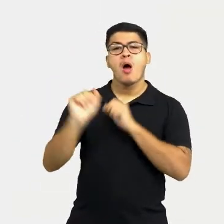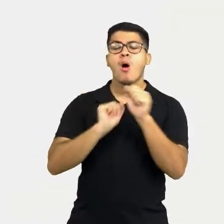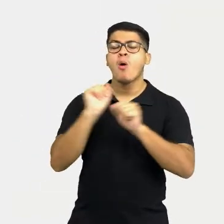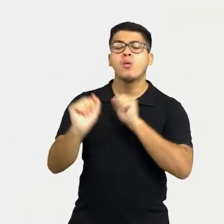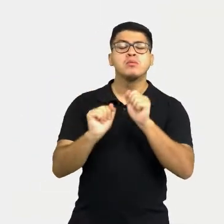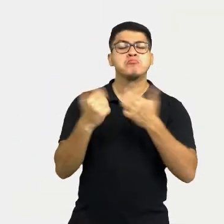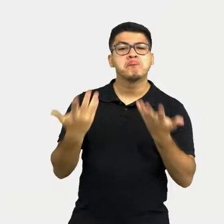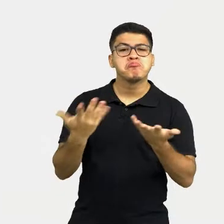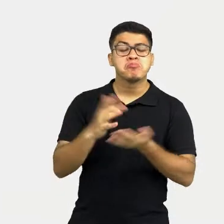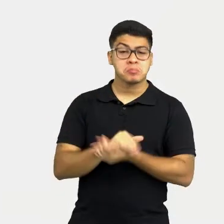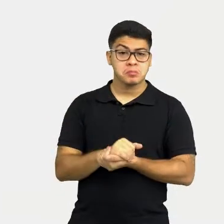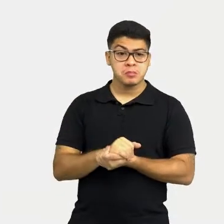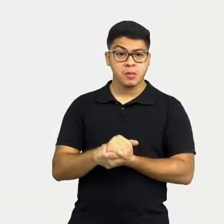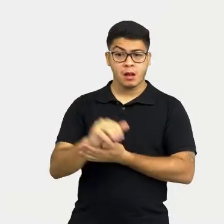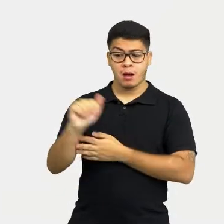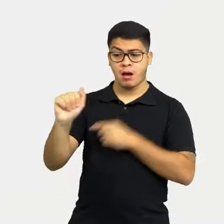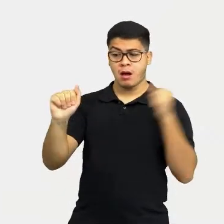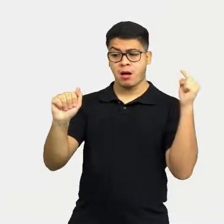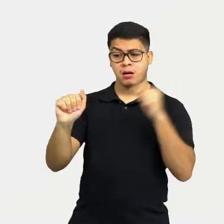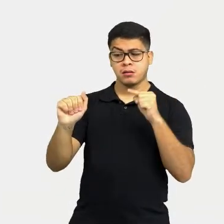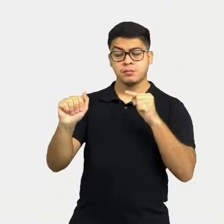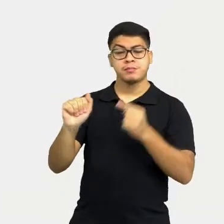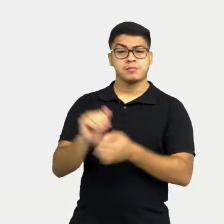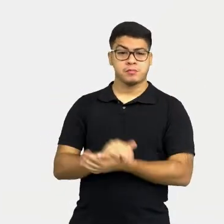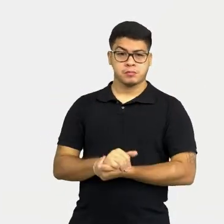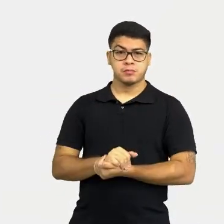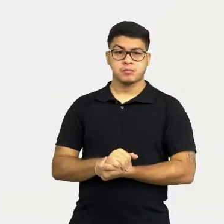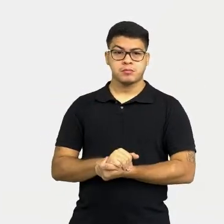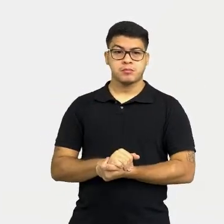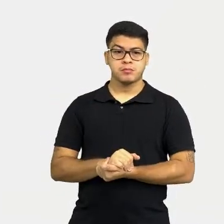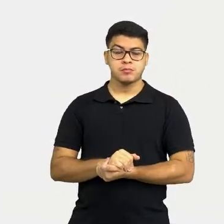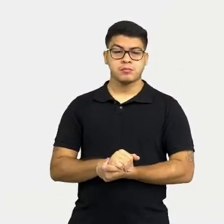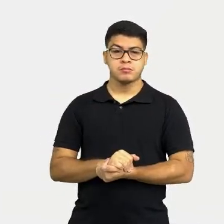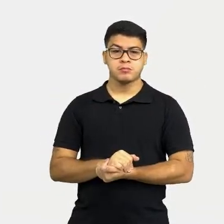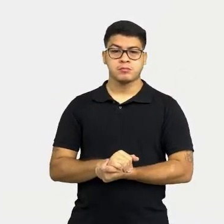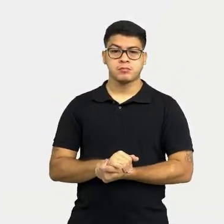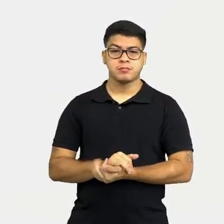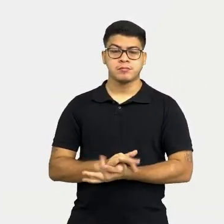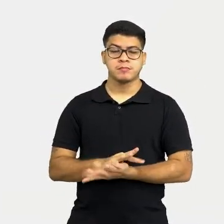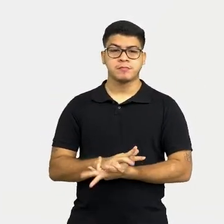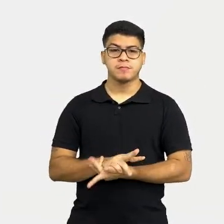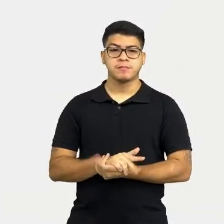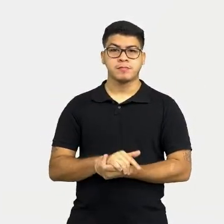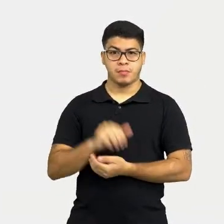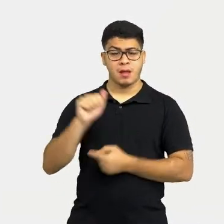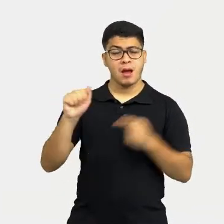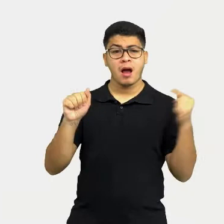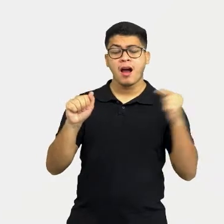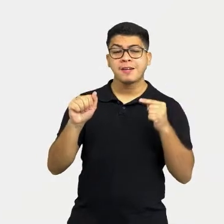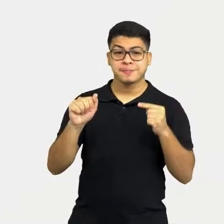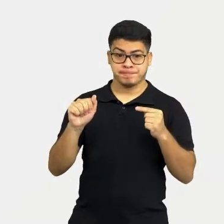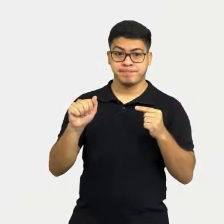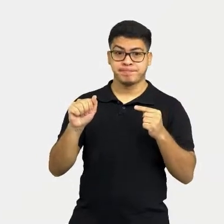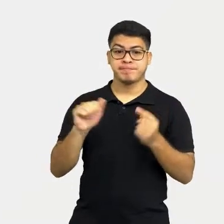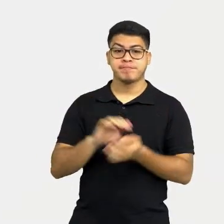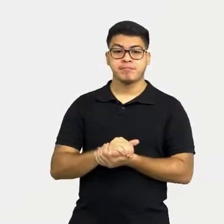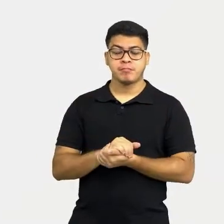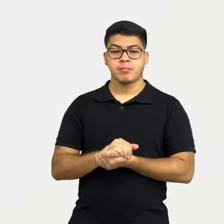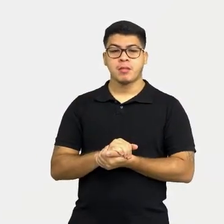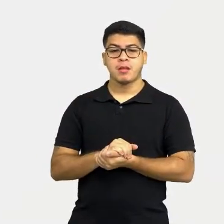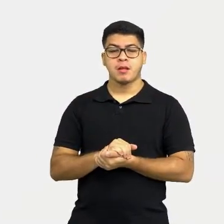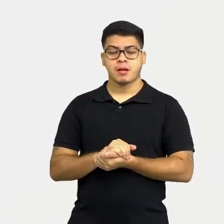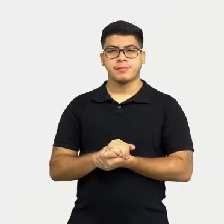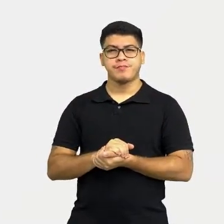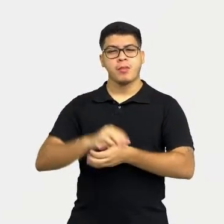olha só, a letra A, ela diz assim, ela fala, cadê a letra A aí? A letra A fala para nós que